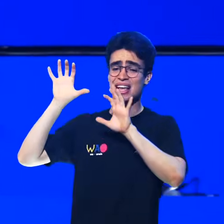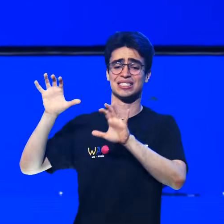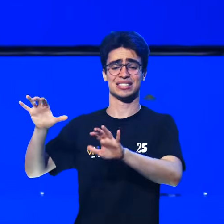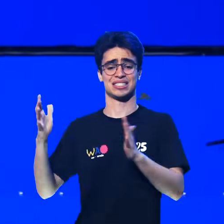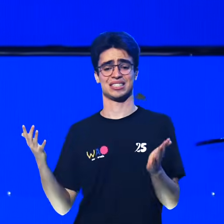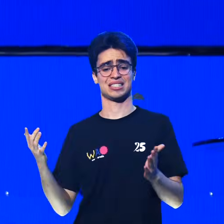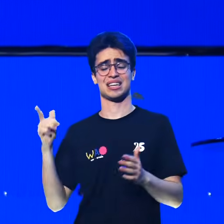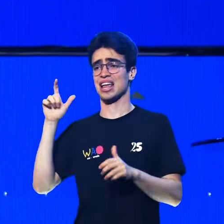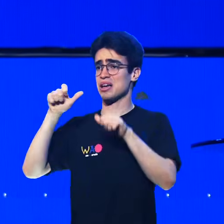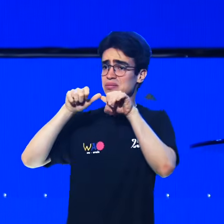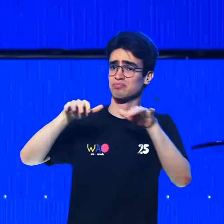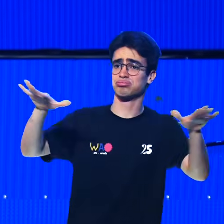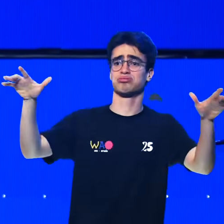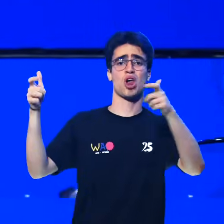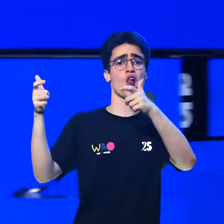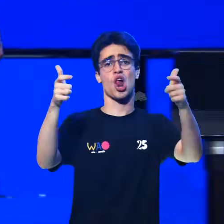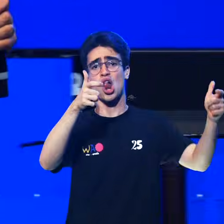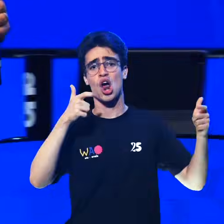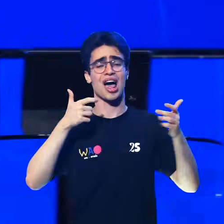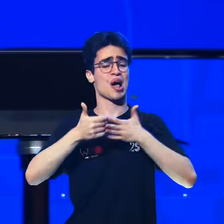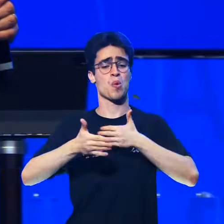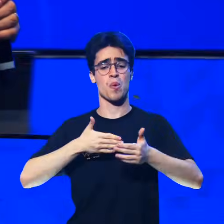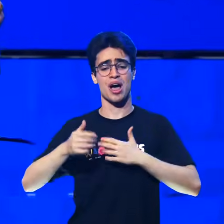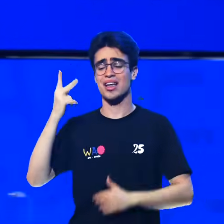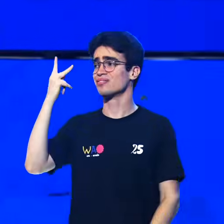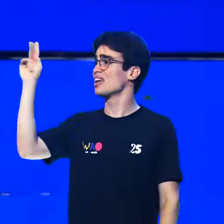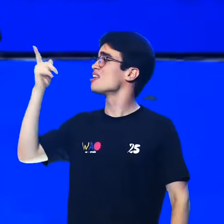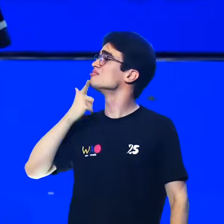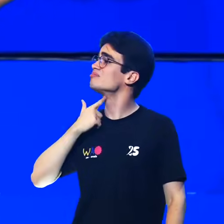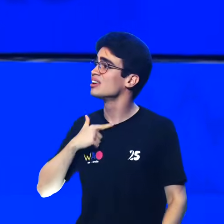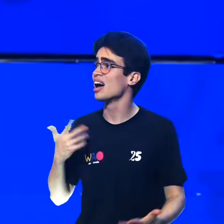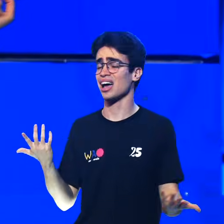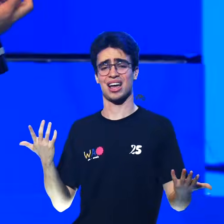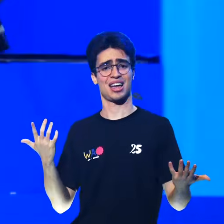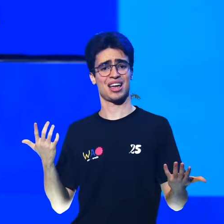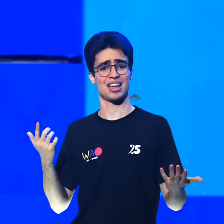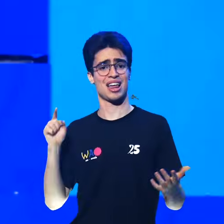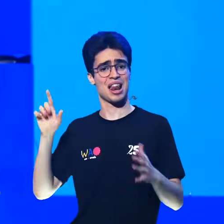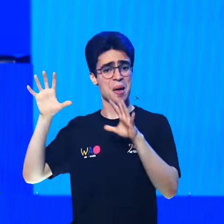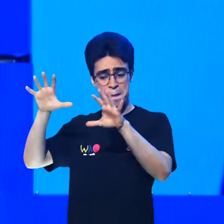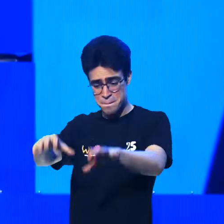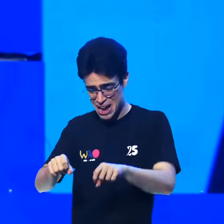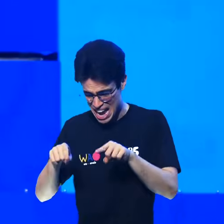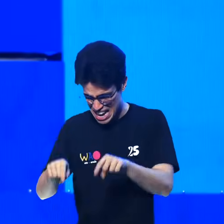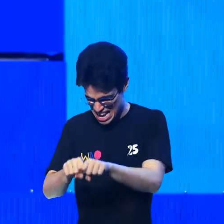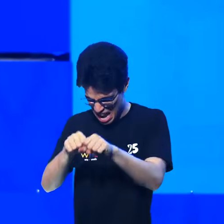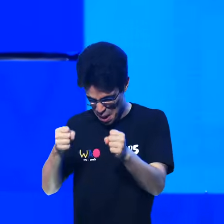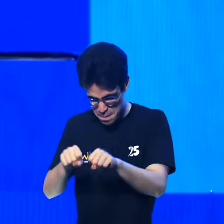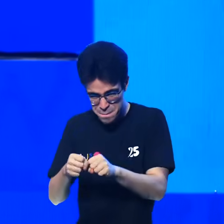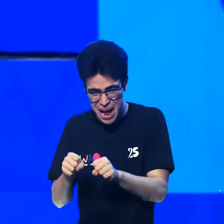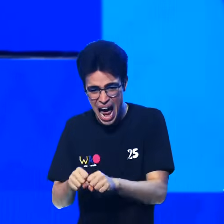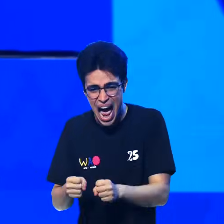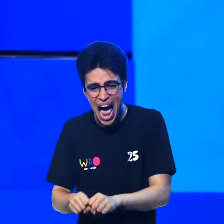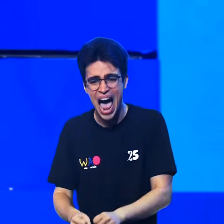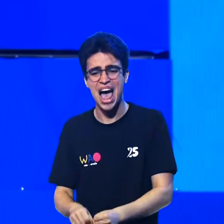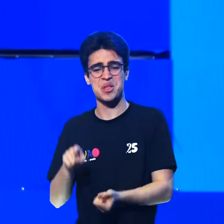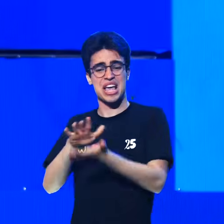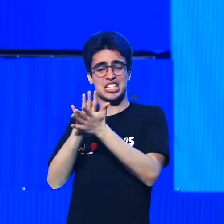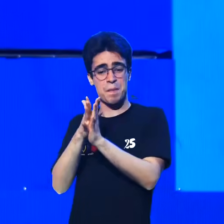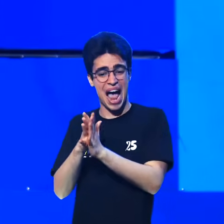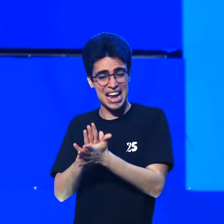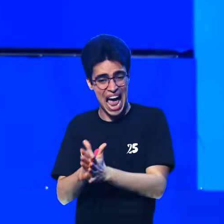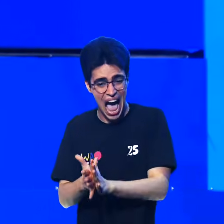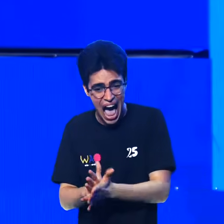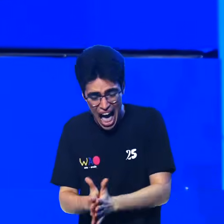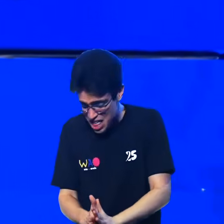sopra por onde Ele quer, Ele faz do jeito que Ele quer. Ele pega o que é quebrado, Ele pega aquilo que foi